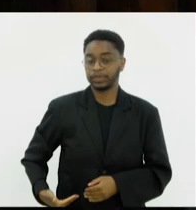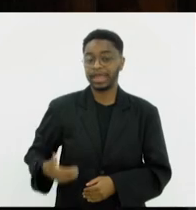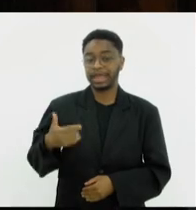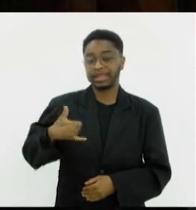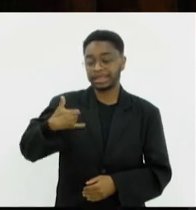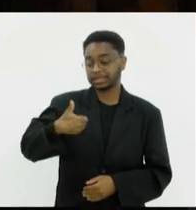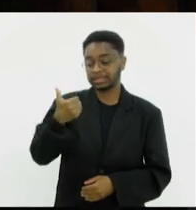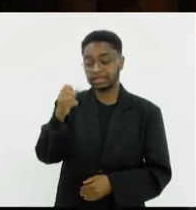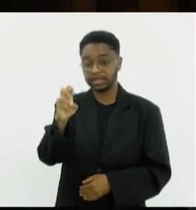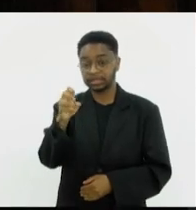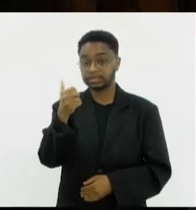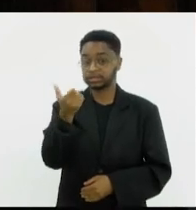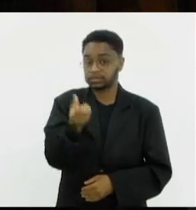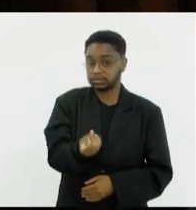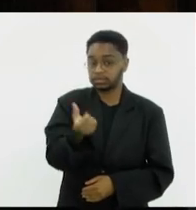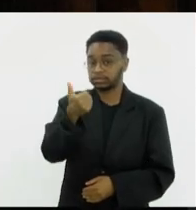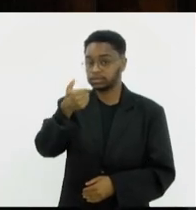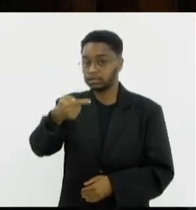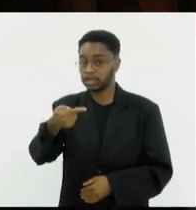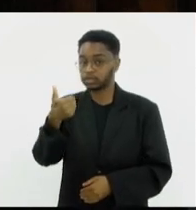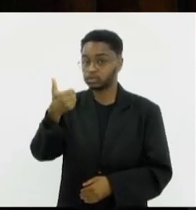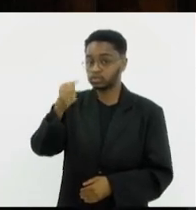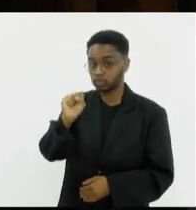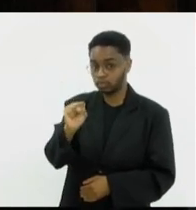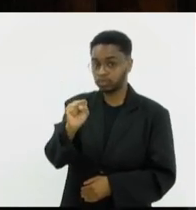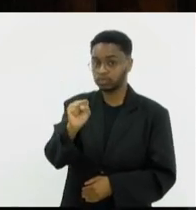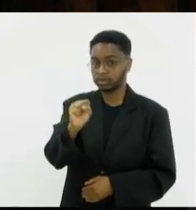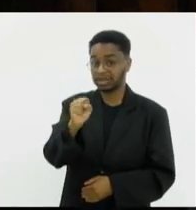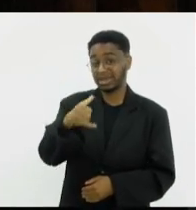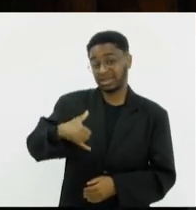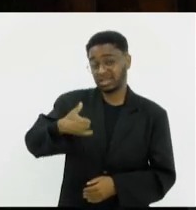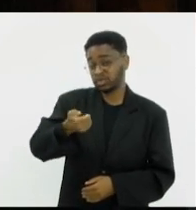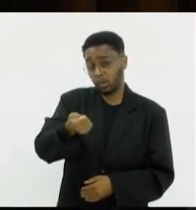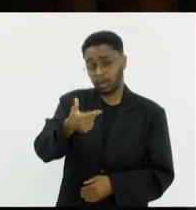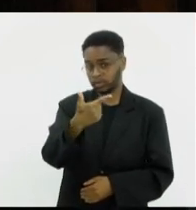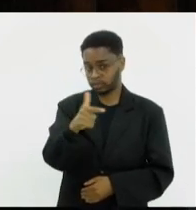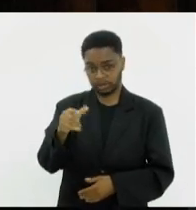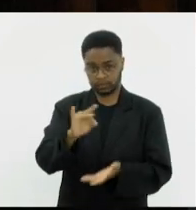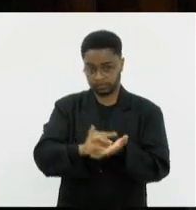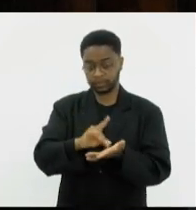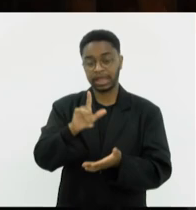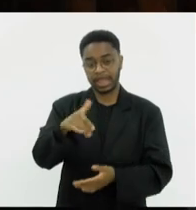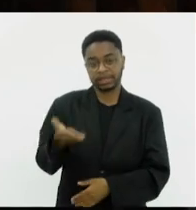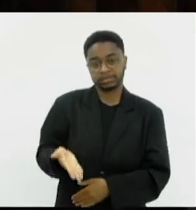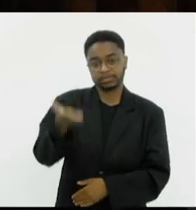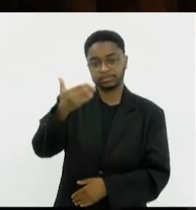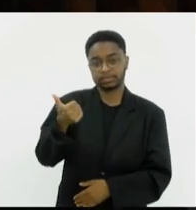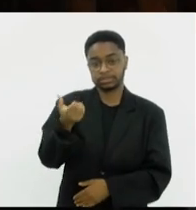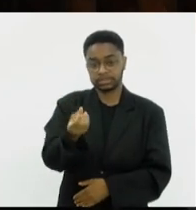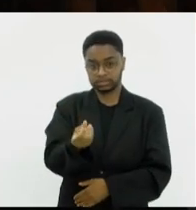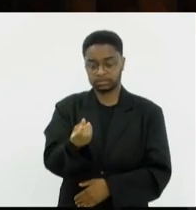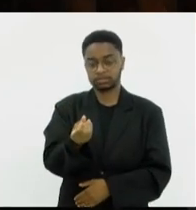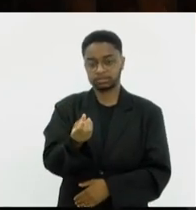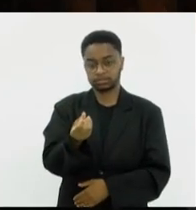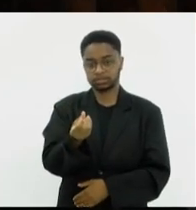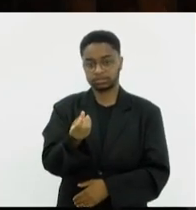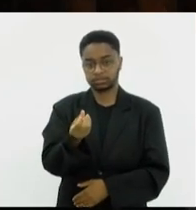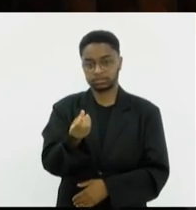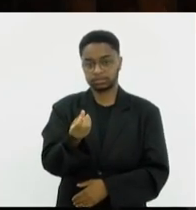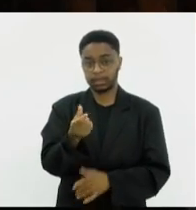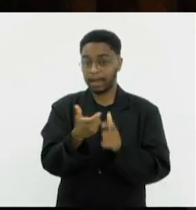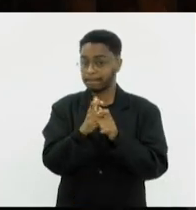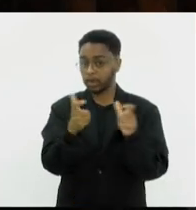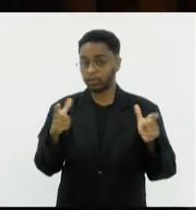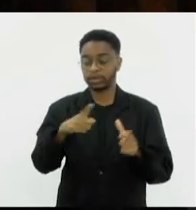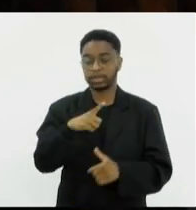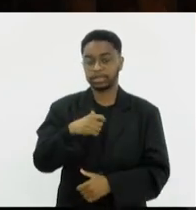15, 16, 17, 18 anos. Aliás, 15 quase não tem. É acima de 16 anos. A grande